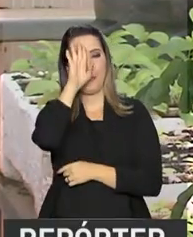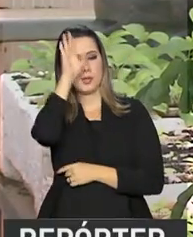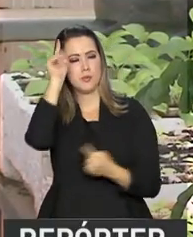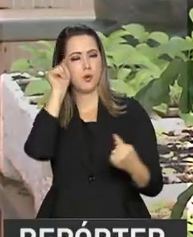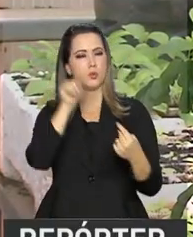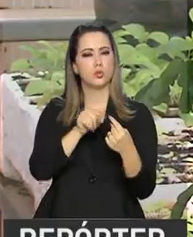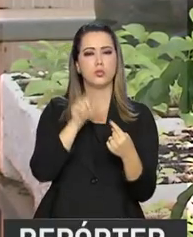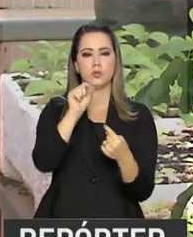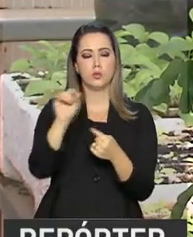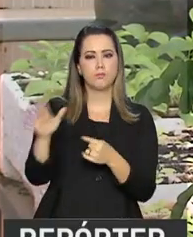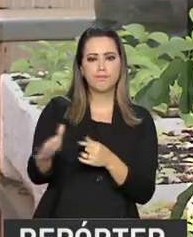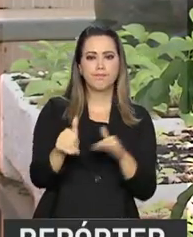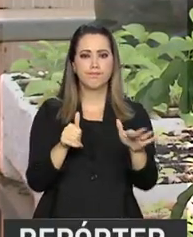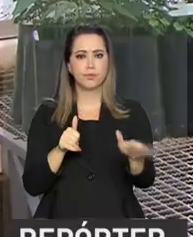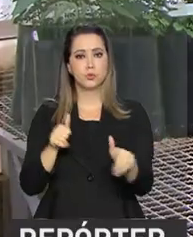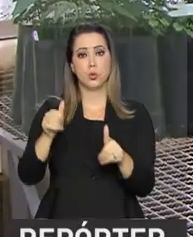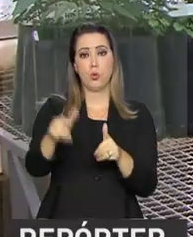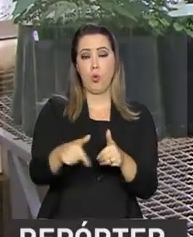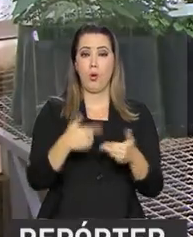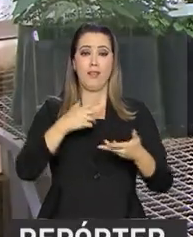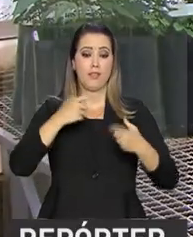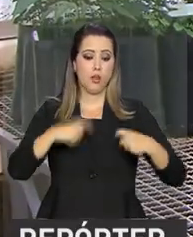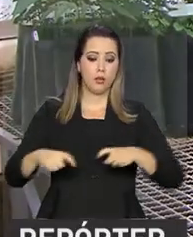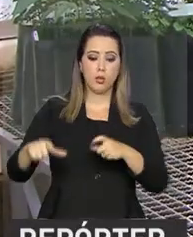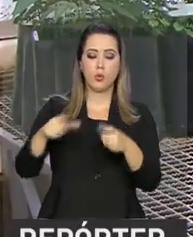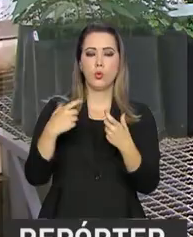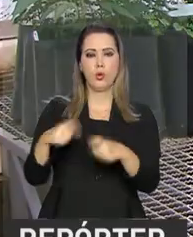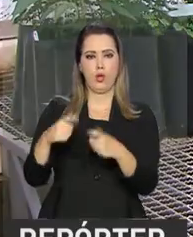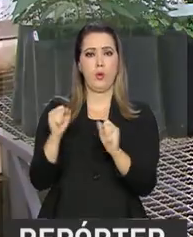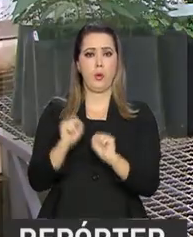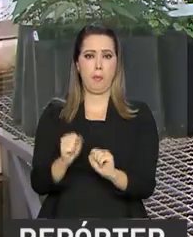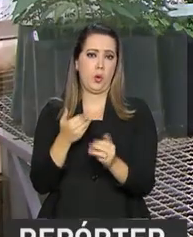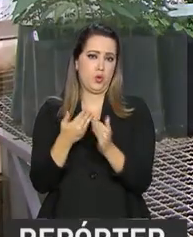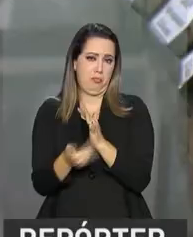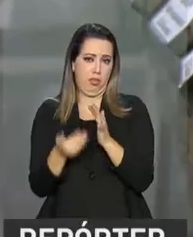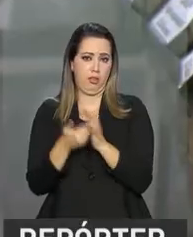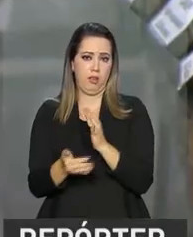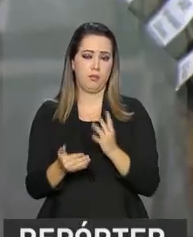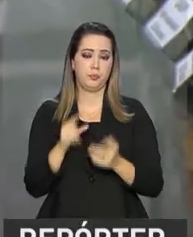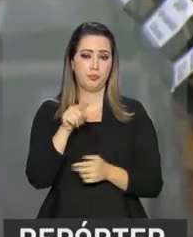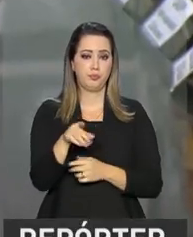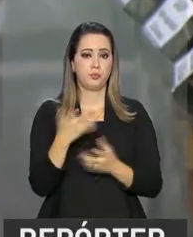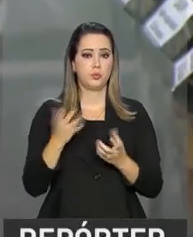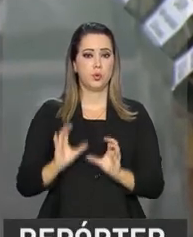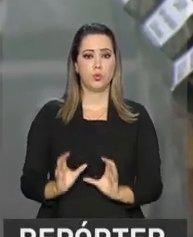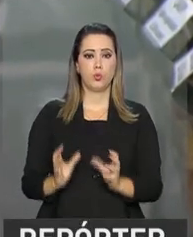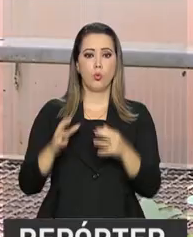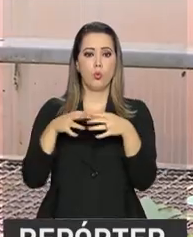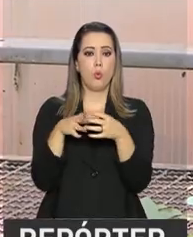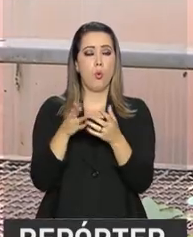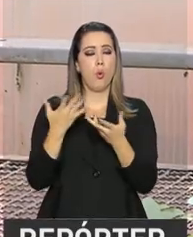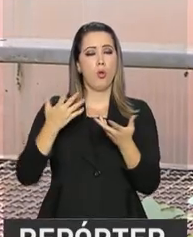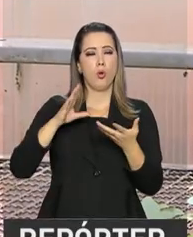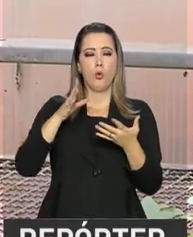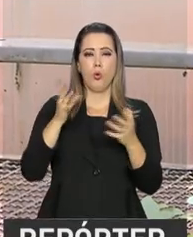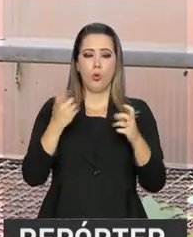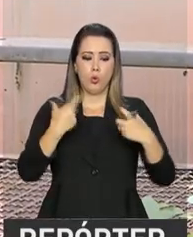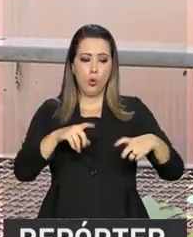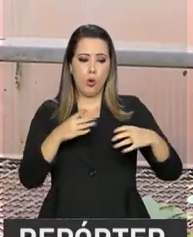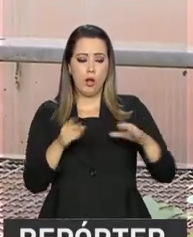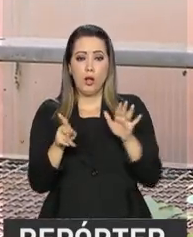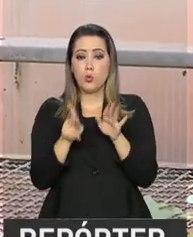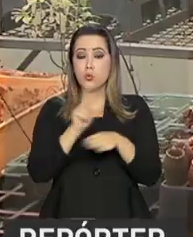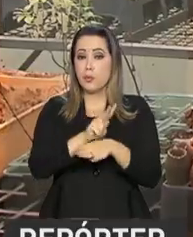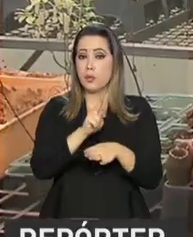é coletar espécies em áreas sujeitas à degradação ambiental compor um banco genético e devolver aos